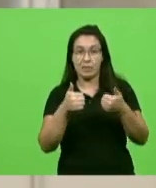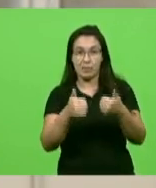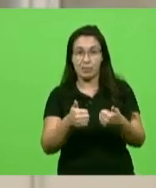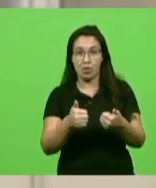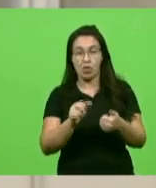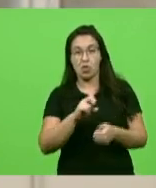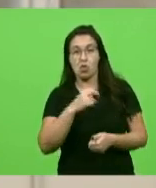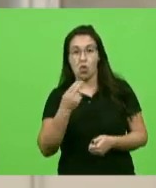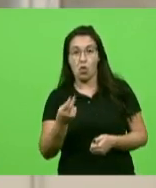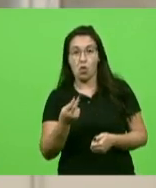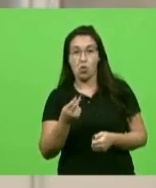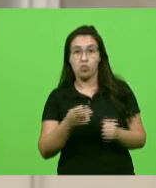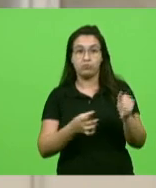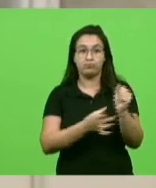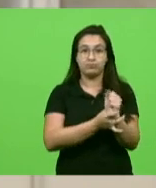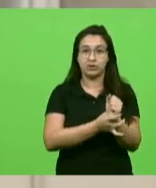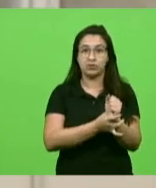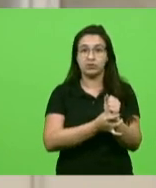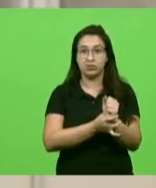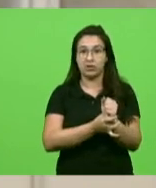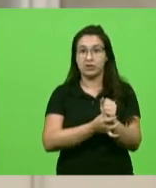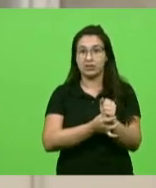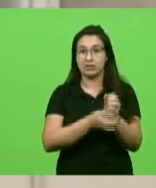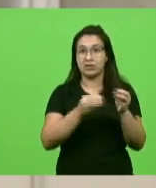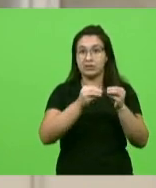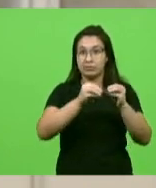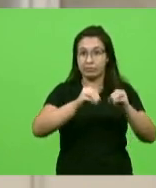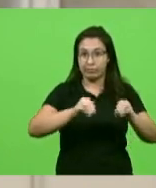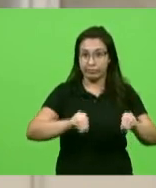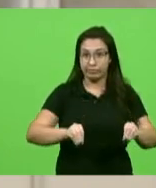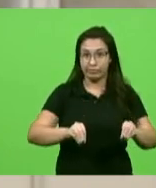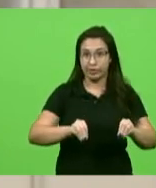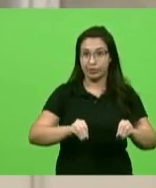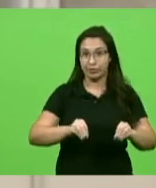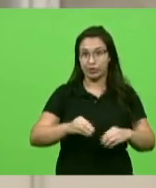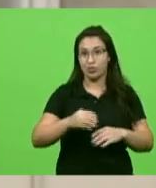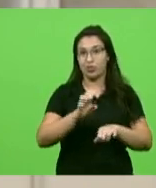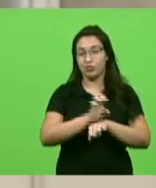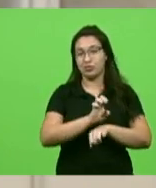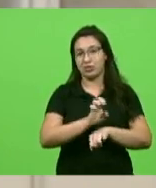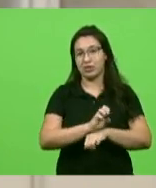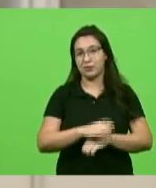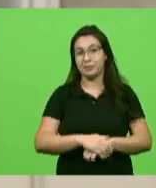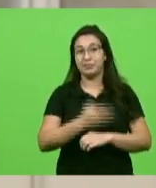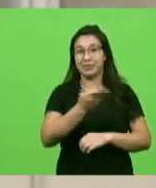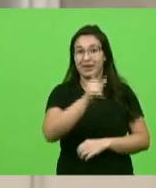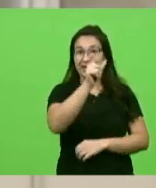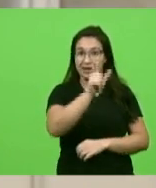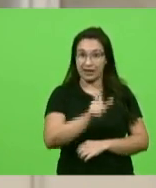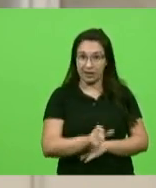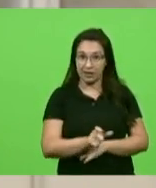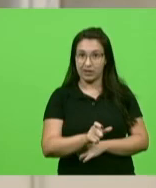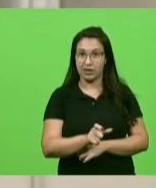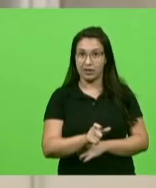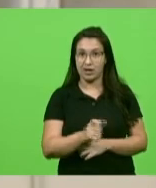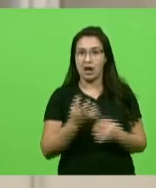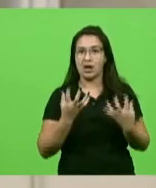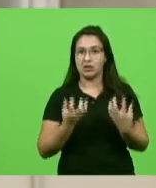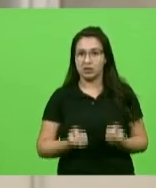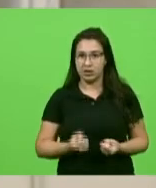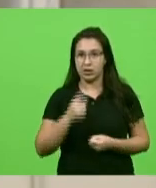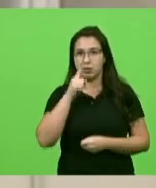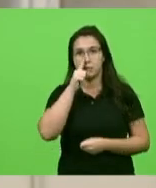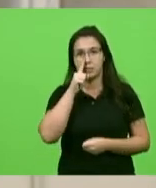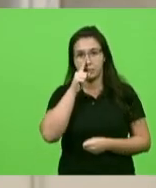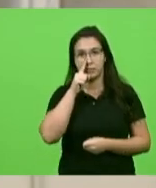propósito de prevenir prejuízos econômicos ao estado o denunciado assumir o risco da